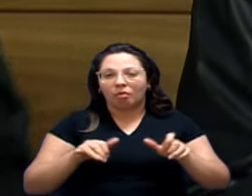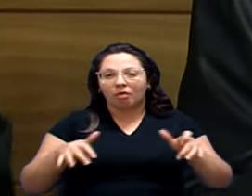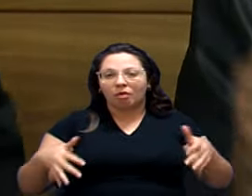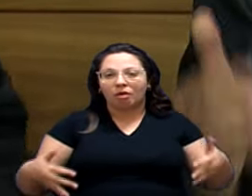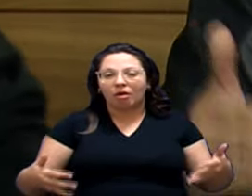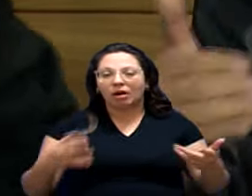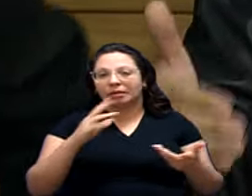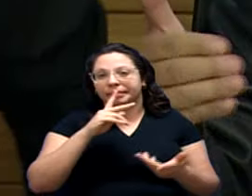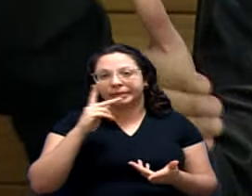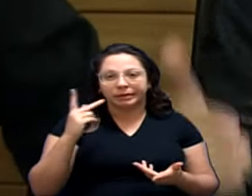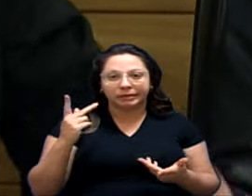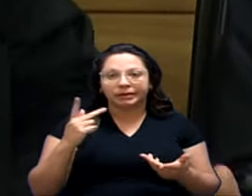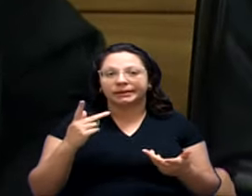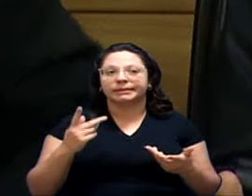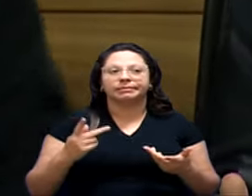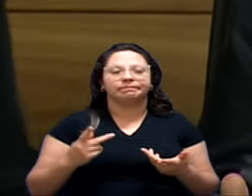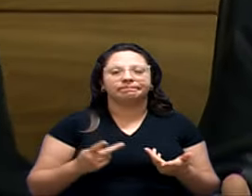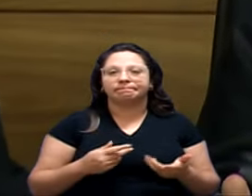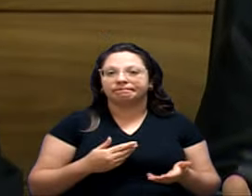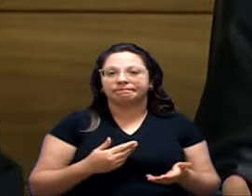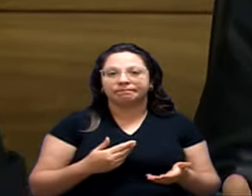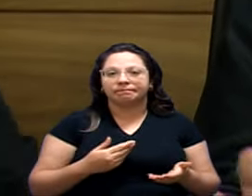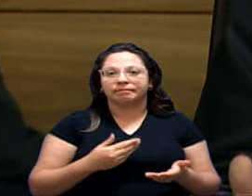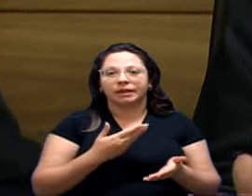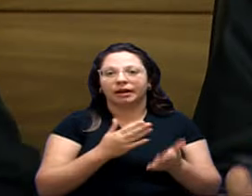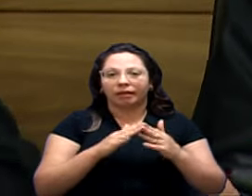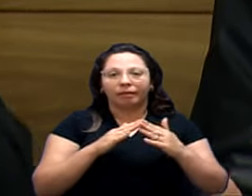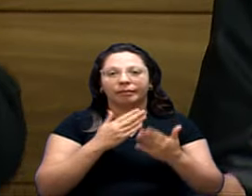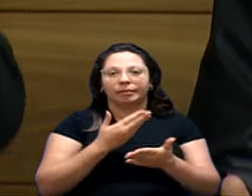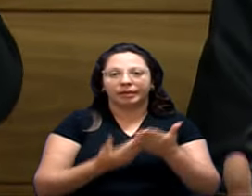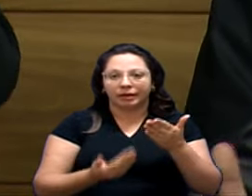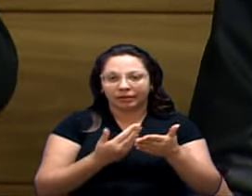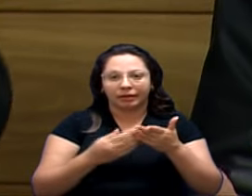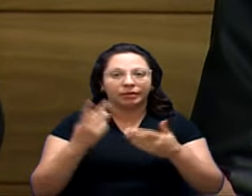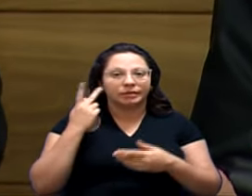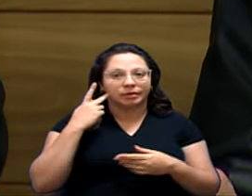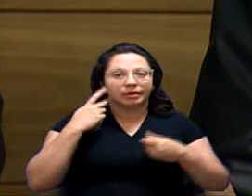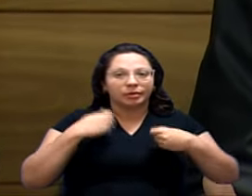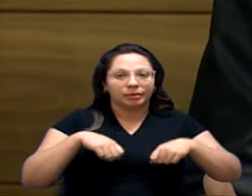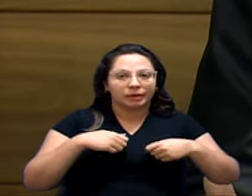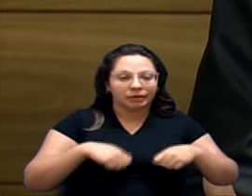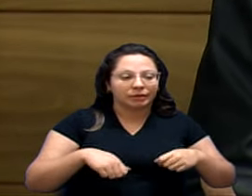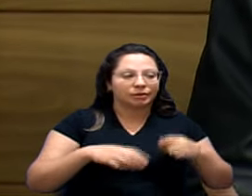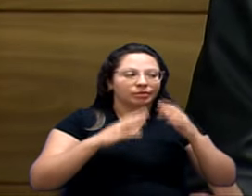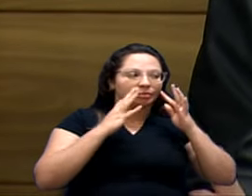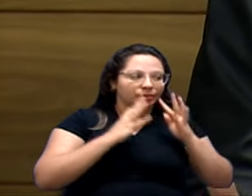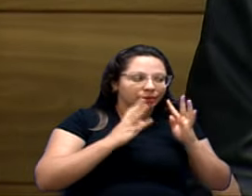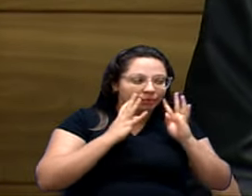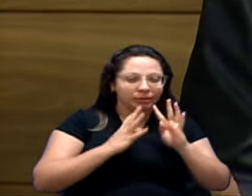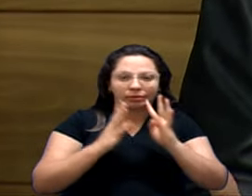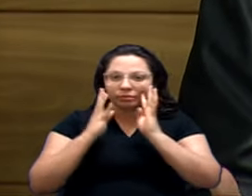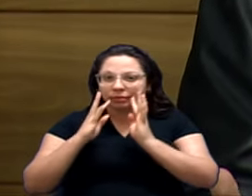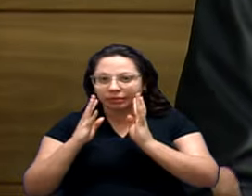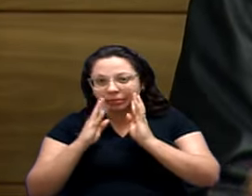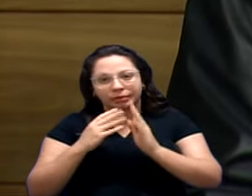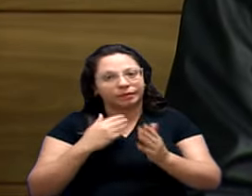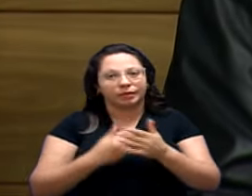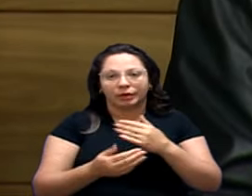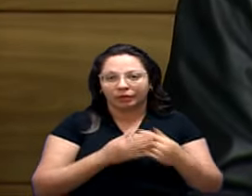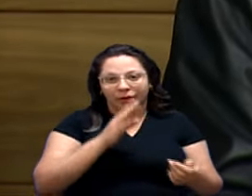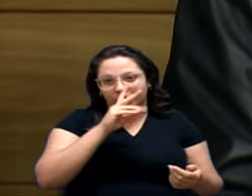essas pessoas mesmo elas estando irregular a questão aqui é o seguinte uma vez aprovado a gente não deve focar